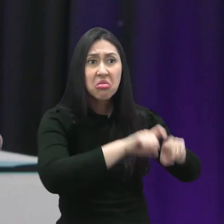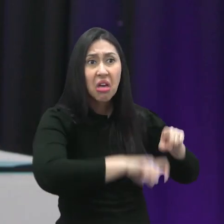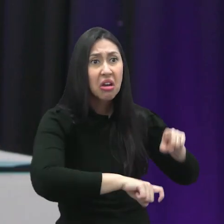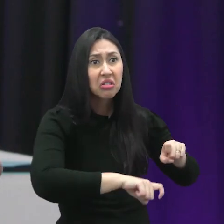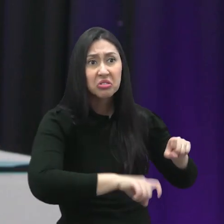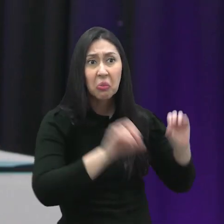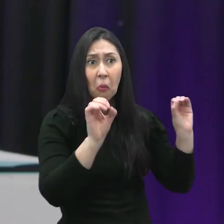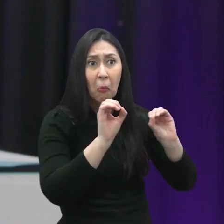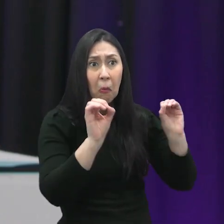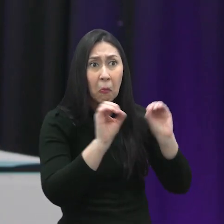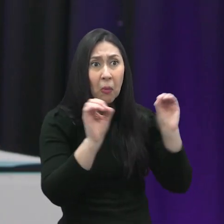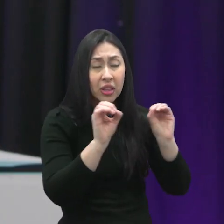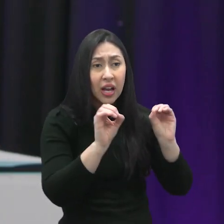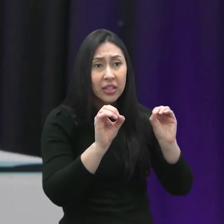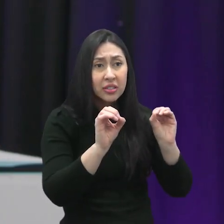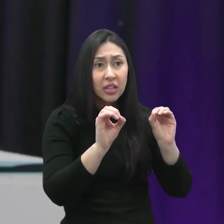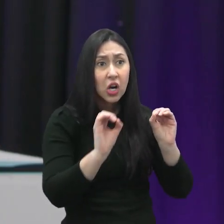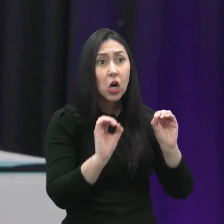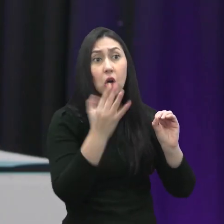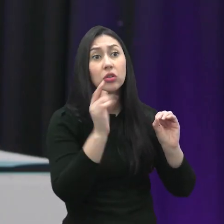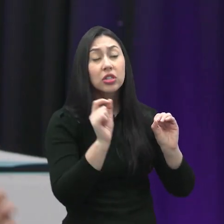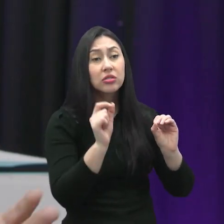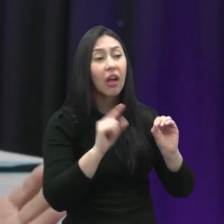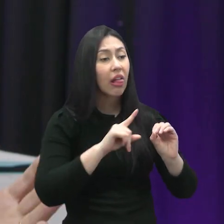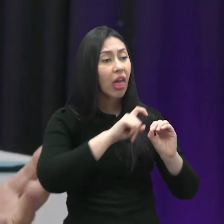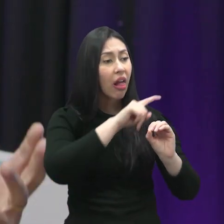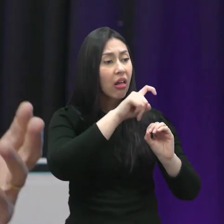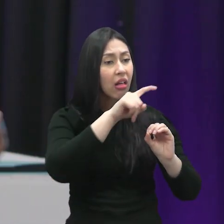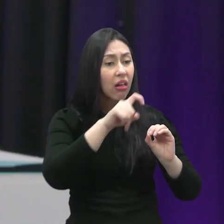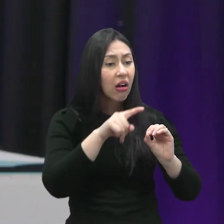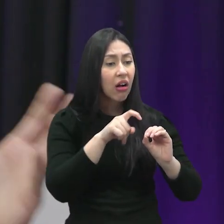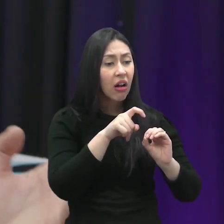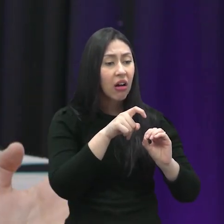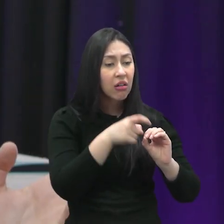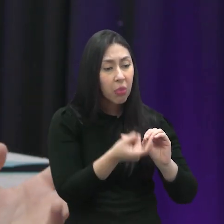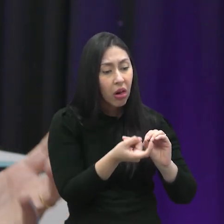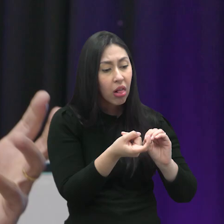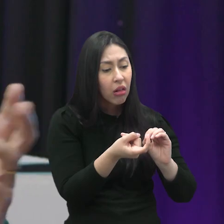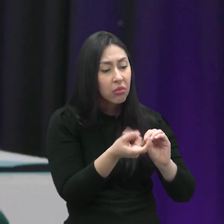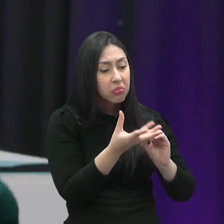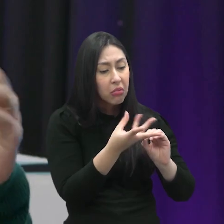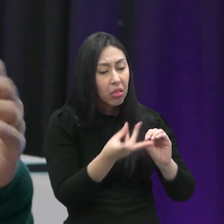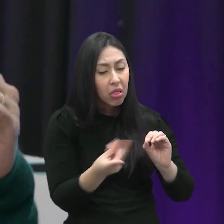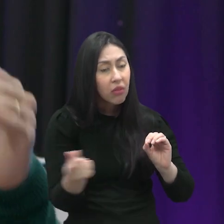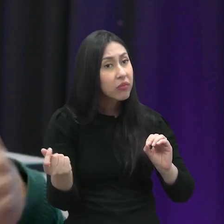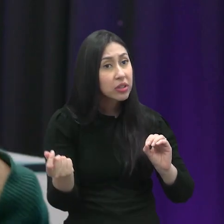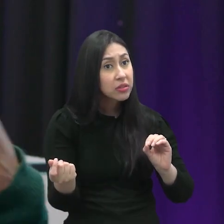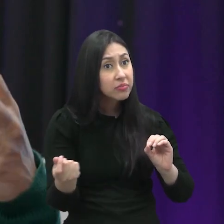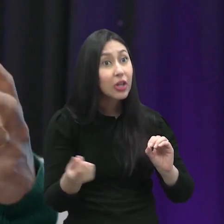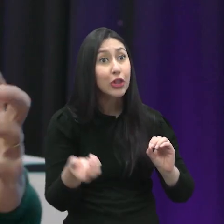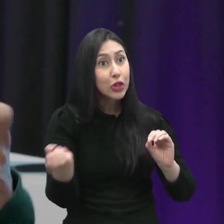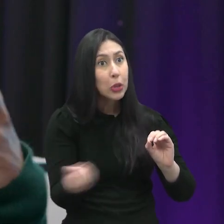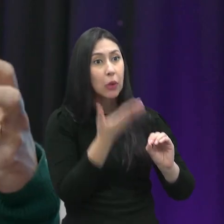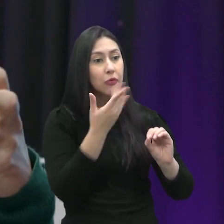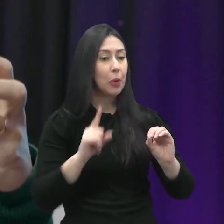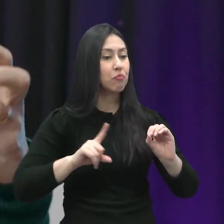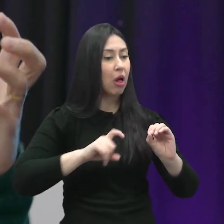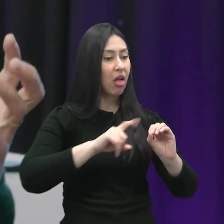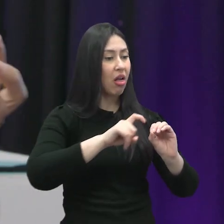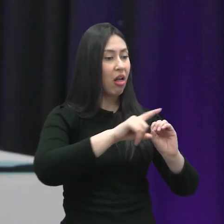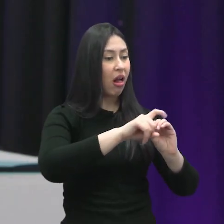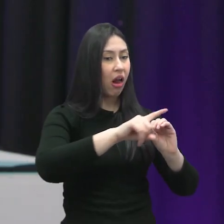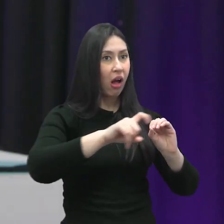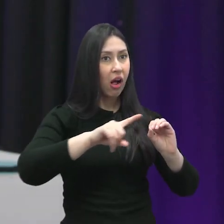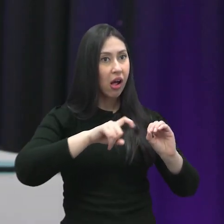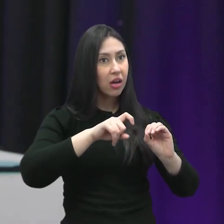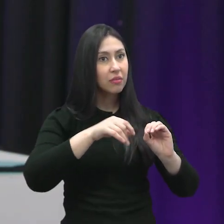ele é renovado. O espermatozoide ele tem um tempo de vida. Geralmente 72 horas ele renova. Então esse espermatozoide